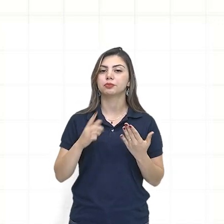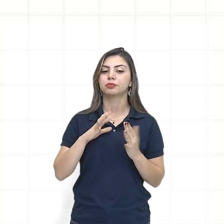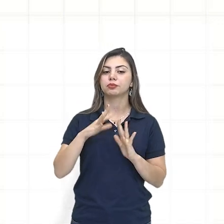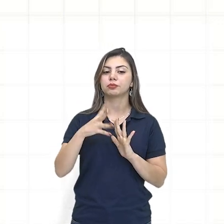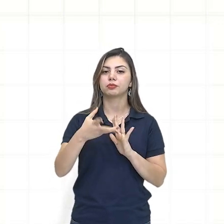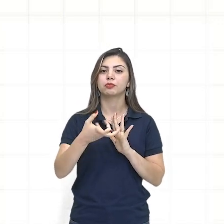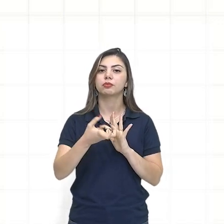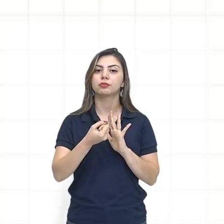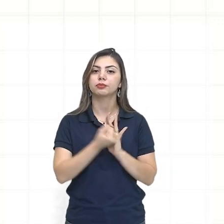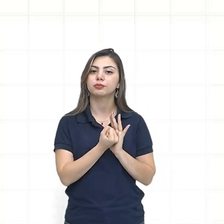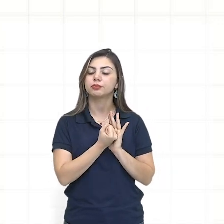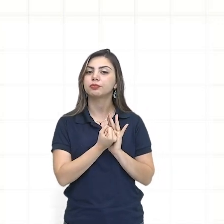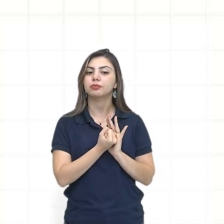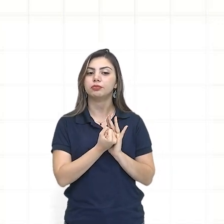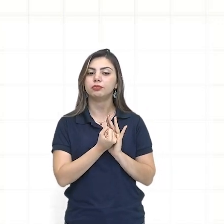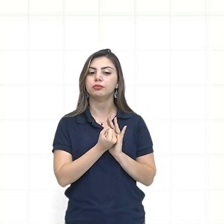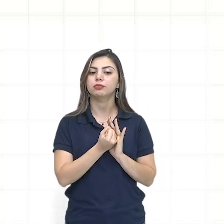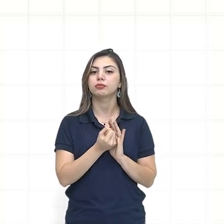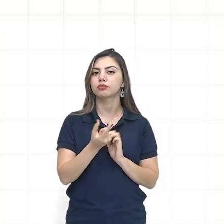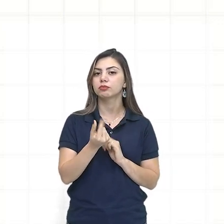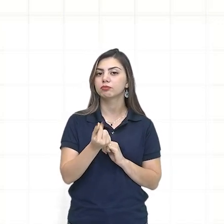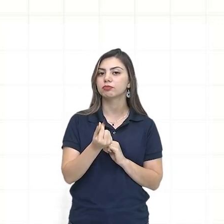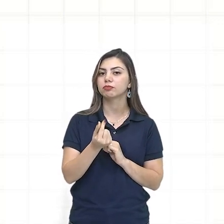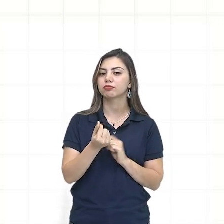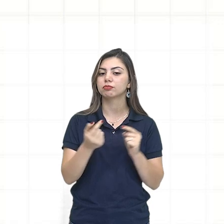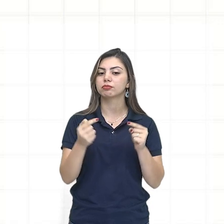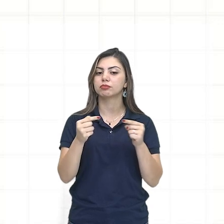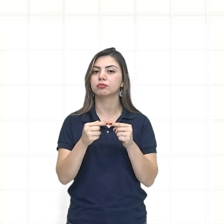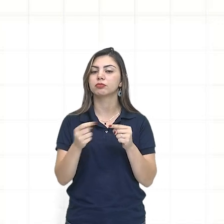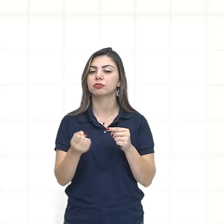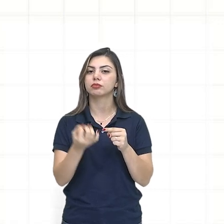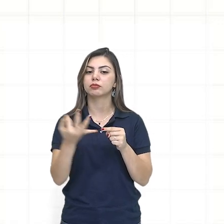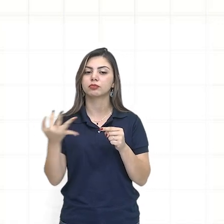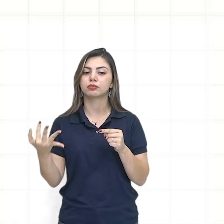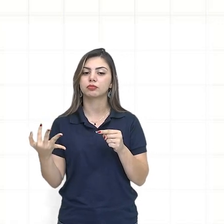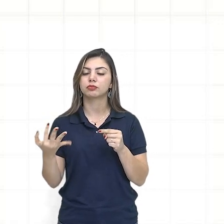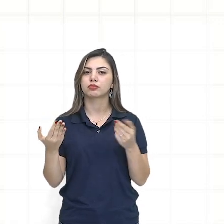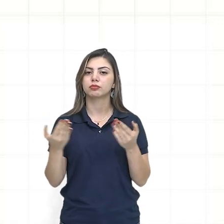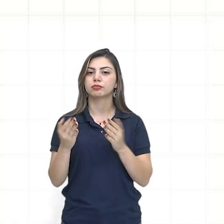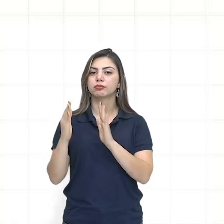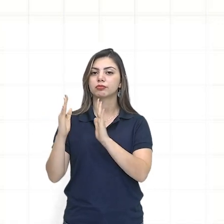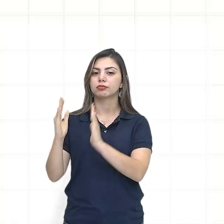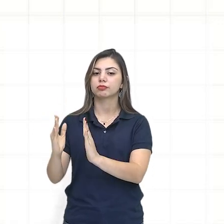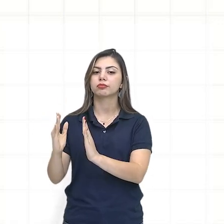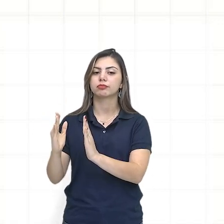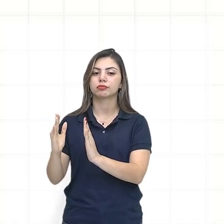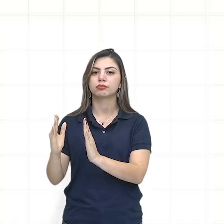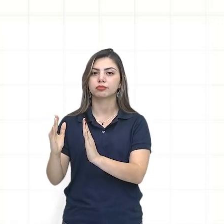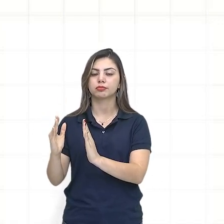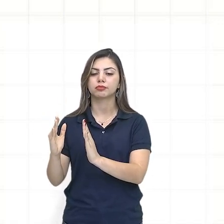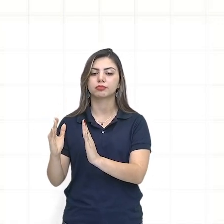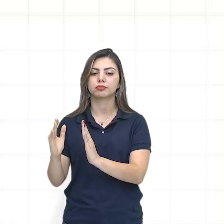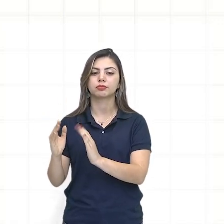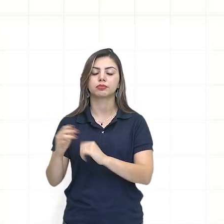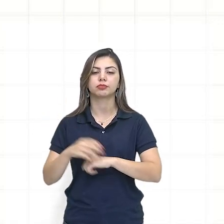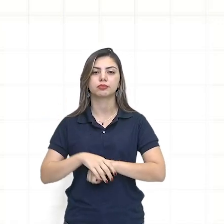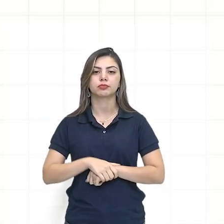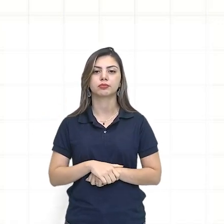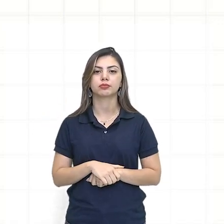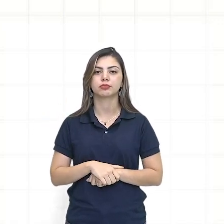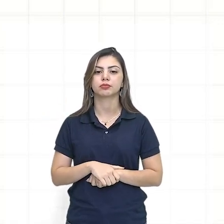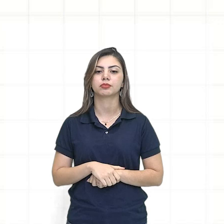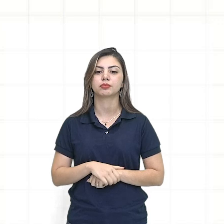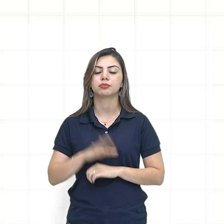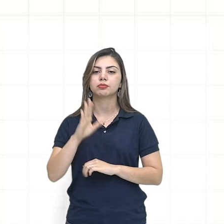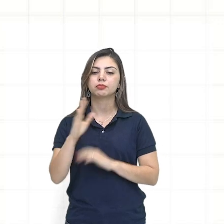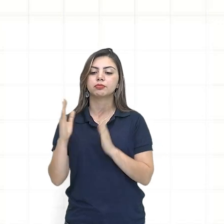símbolo, né, a gravura, quanto ele vai valer nessa primeira coluna aqui. E